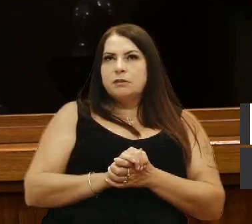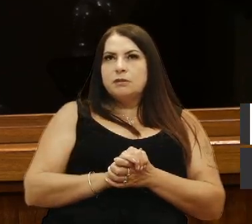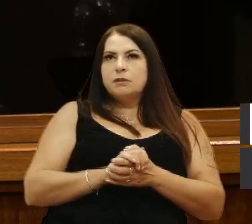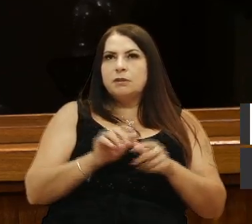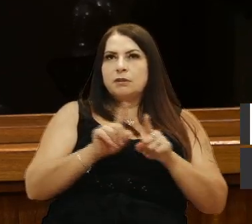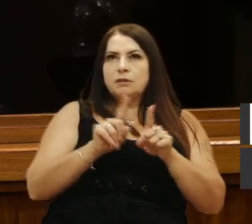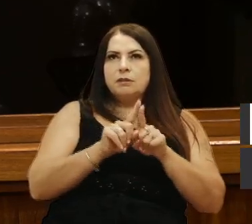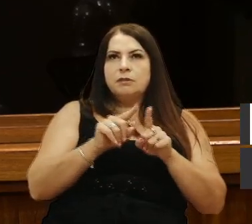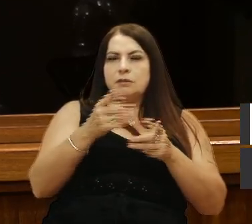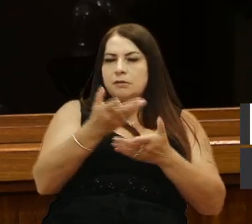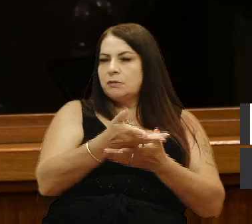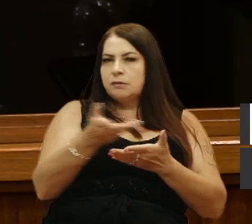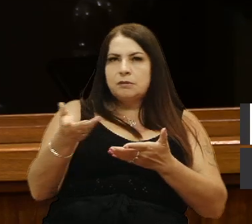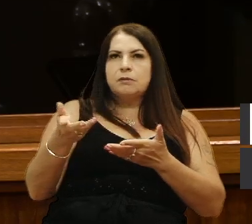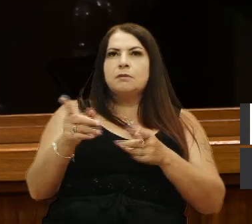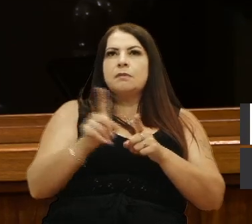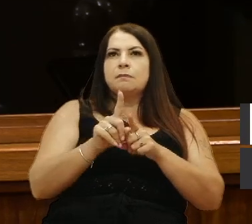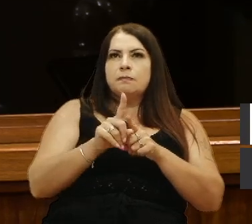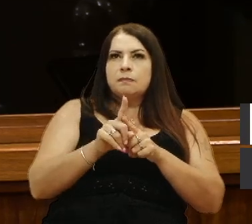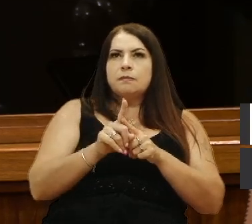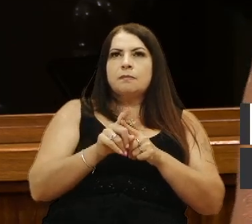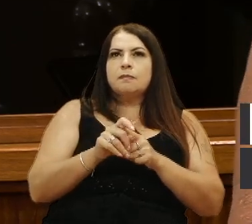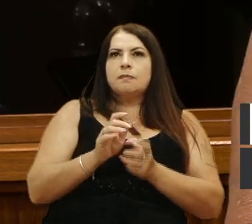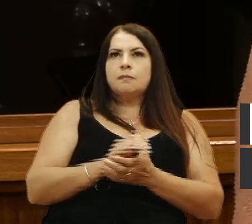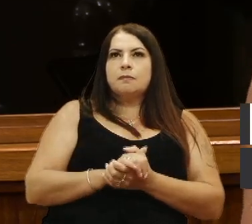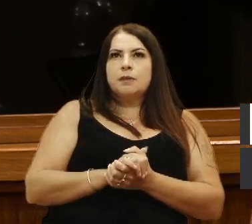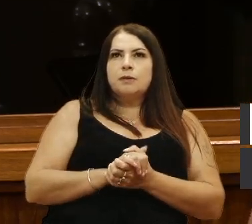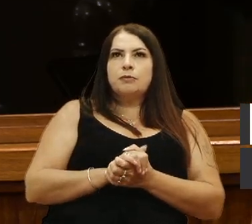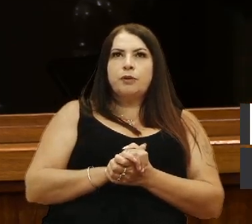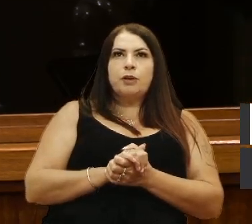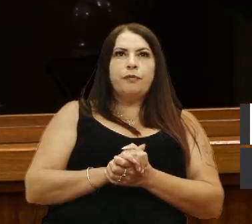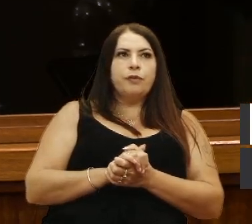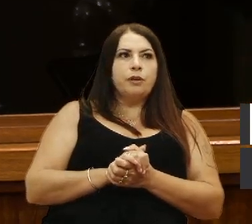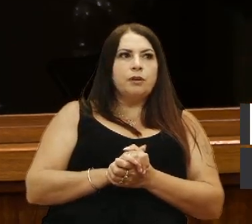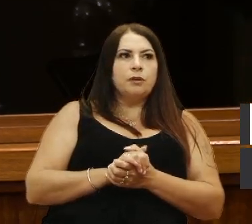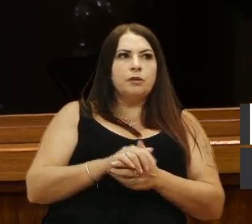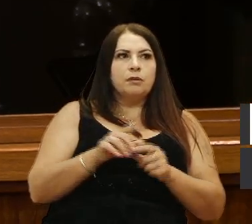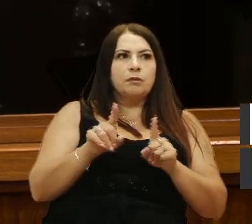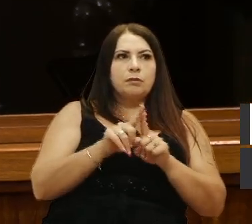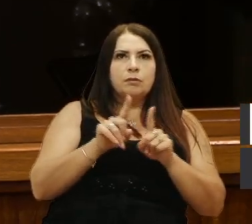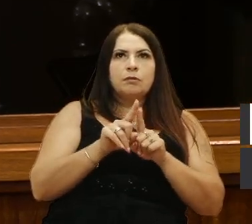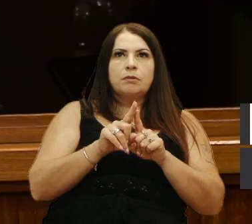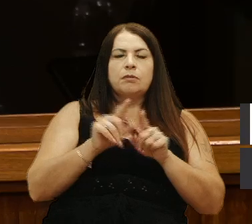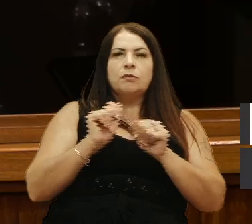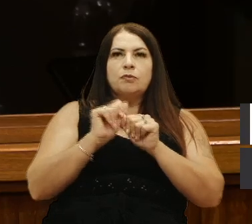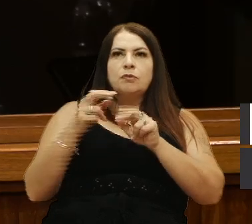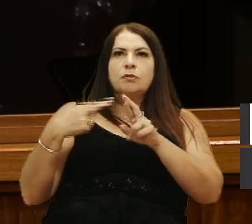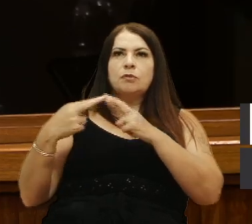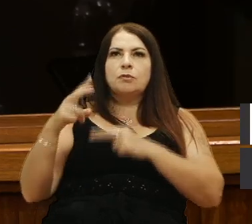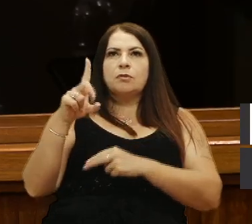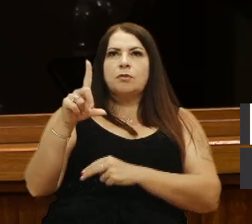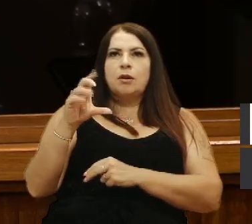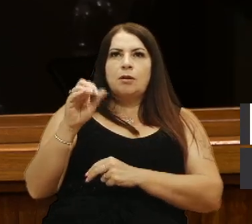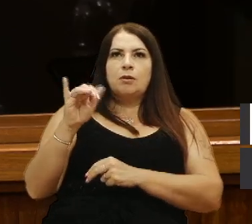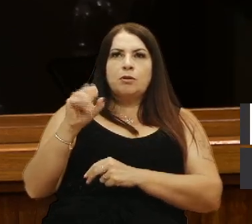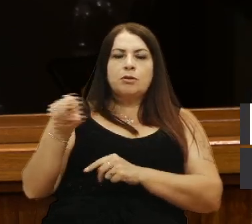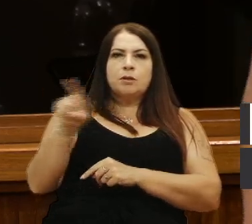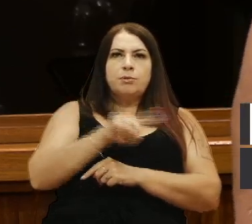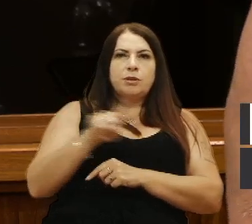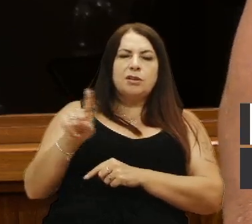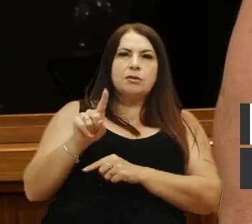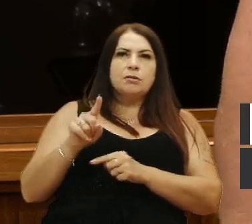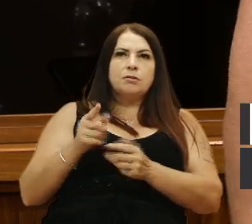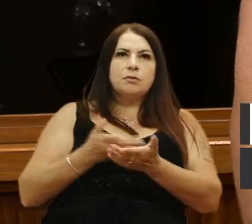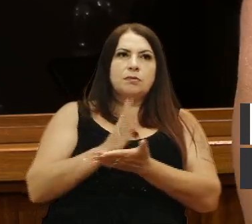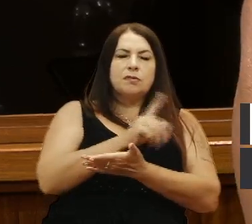sentido também, eu quero aproveitar aqui e dizer, em relação à LOAS, que nós aprovamos, acho